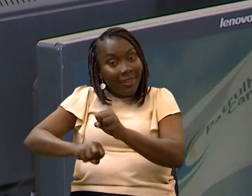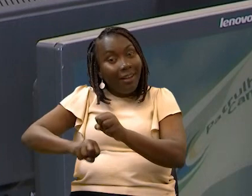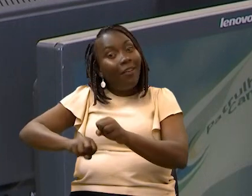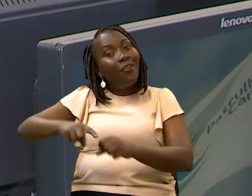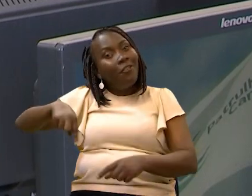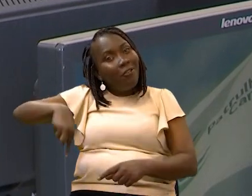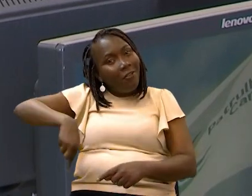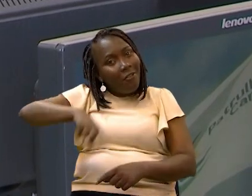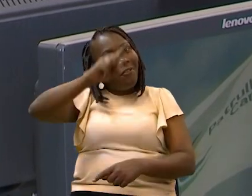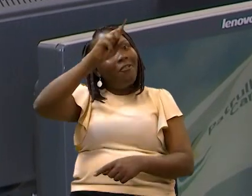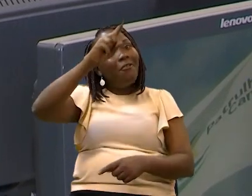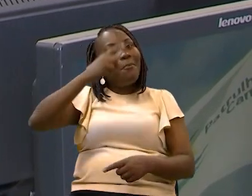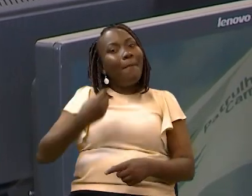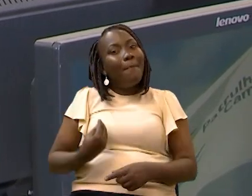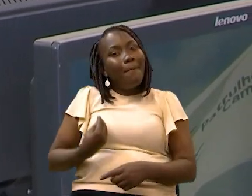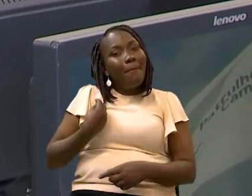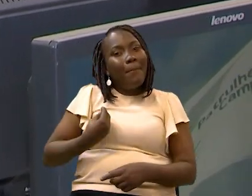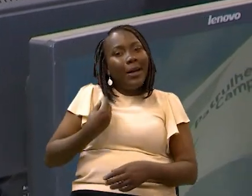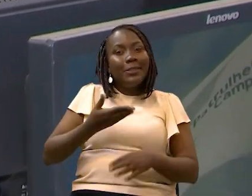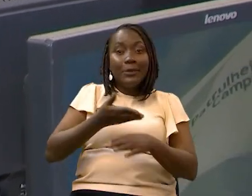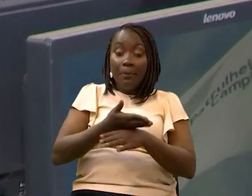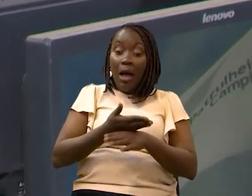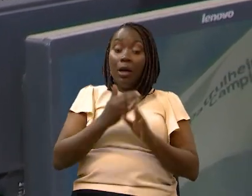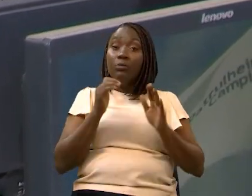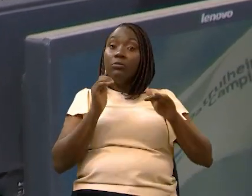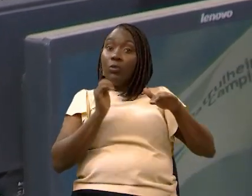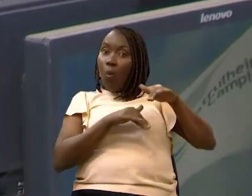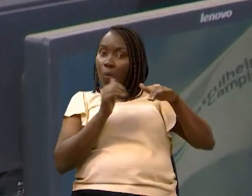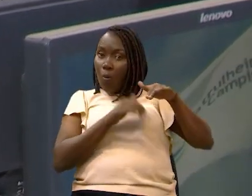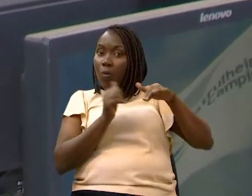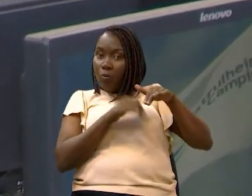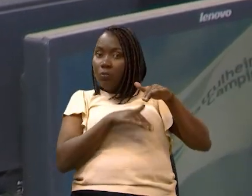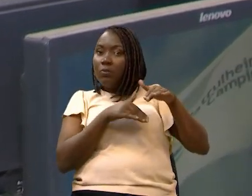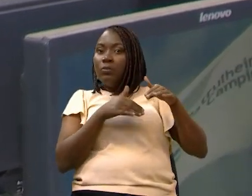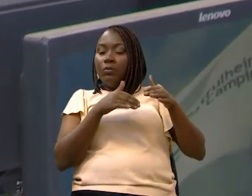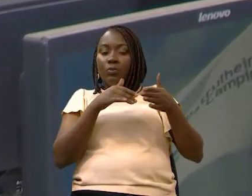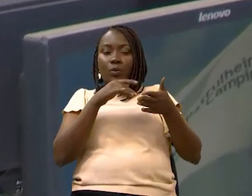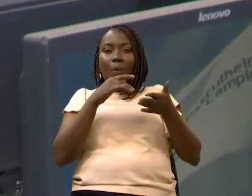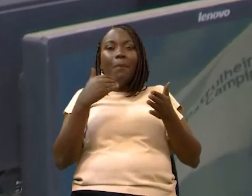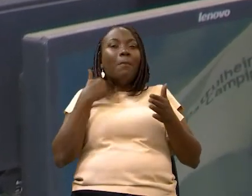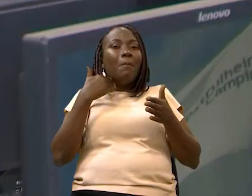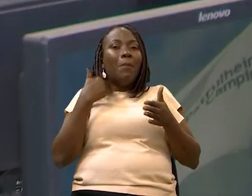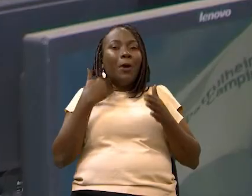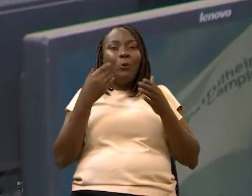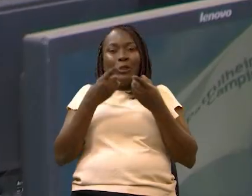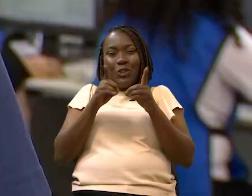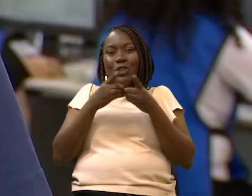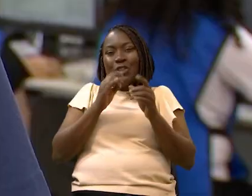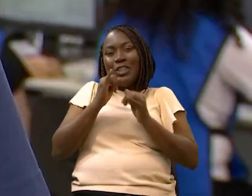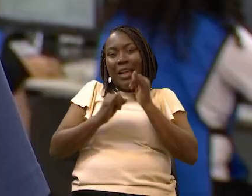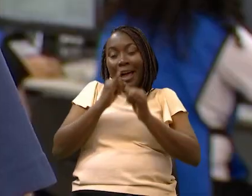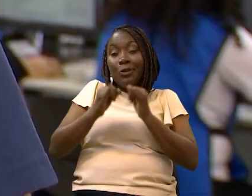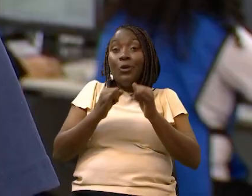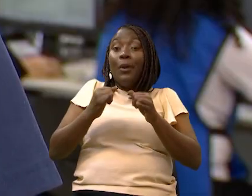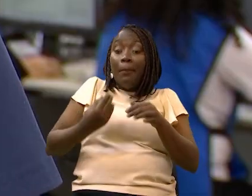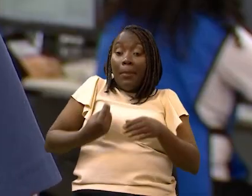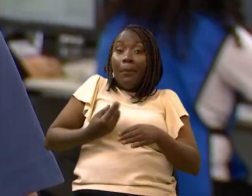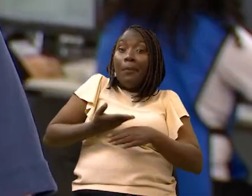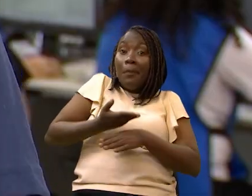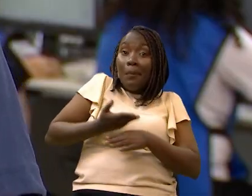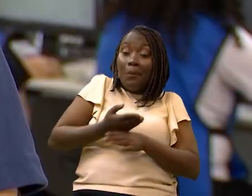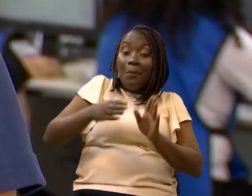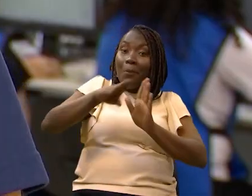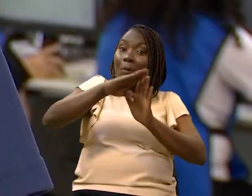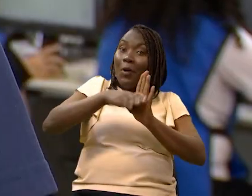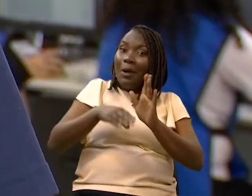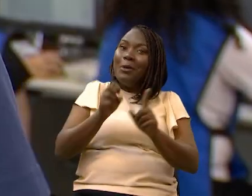se formando, aí ele vai participar, ele vai ficar no nosso banco de dados para que ele possa participar do programa